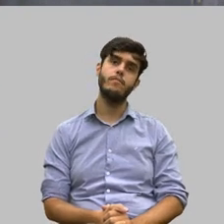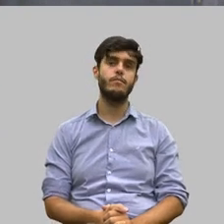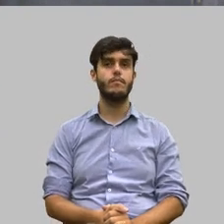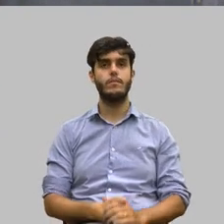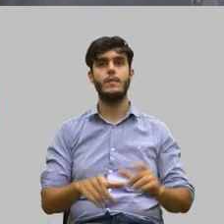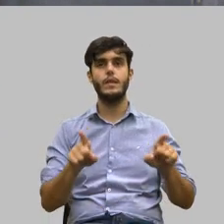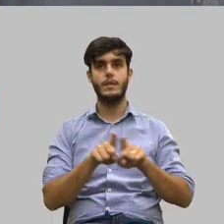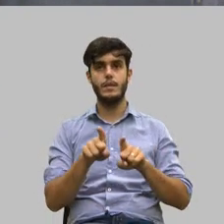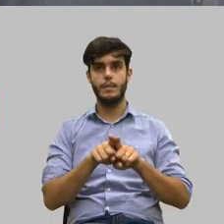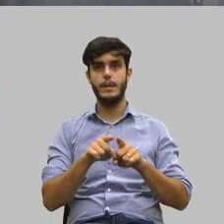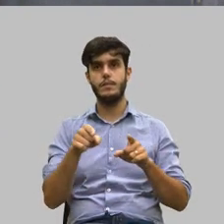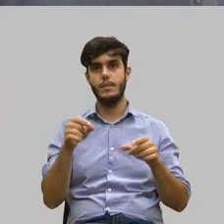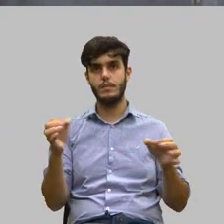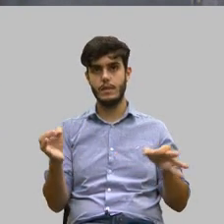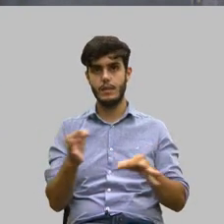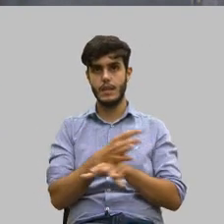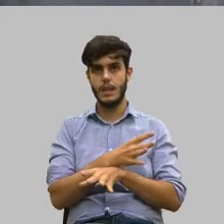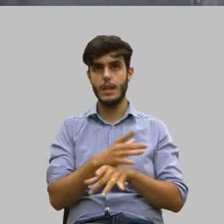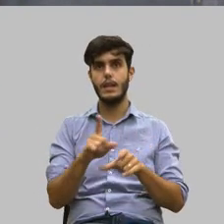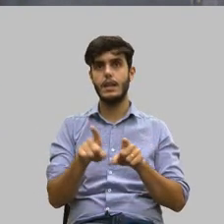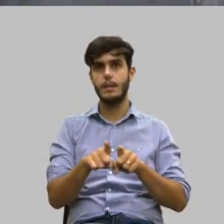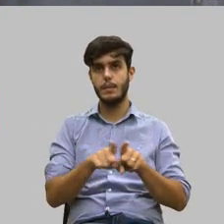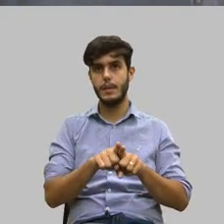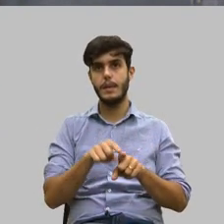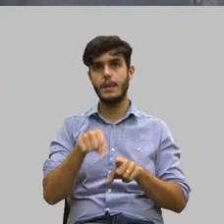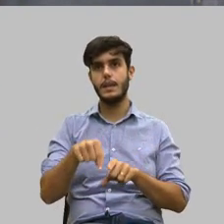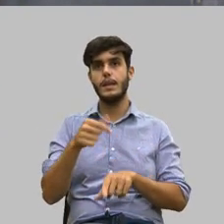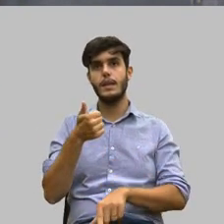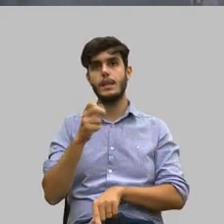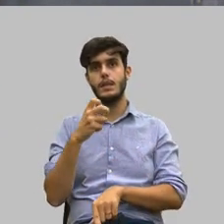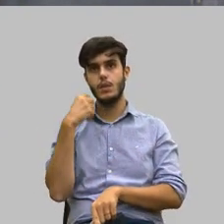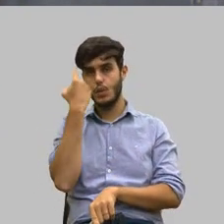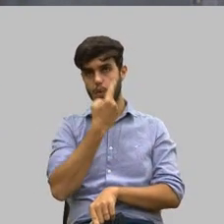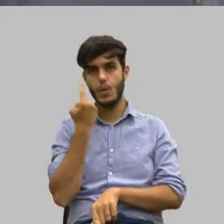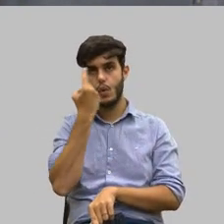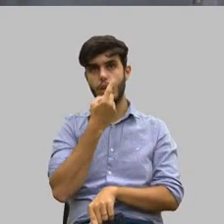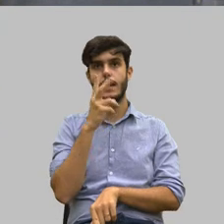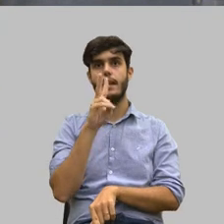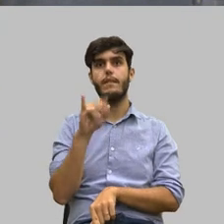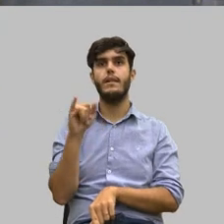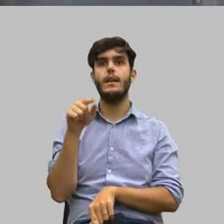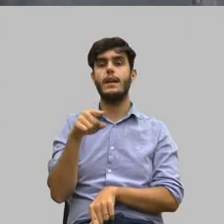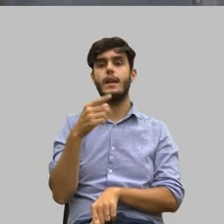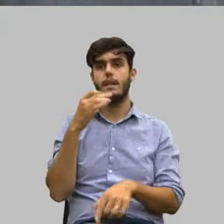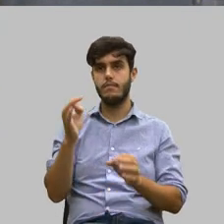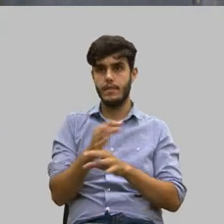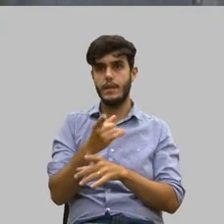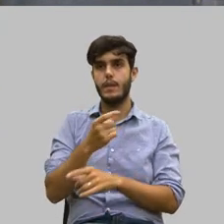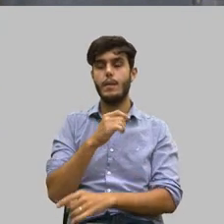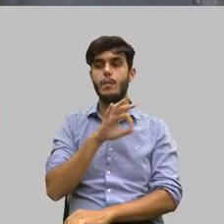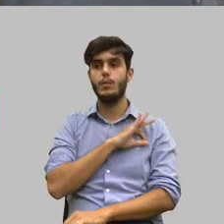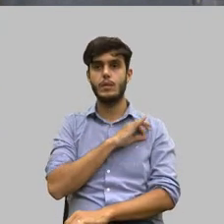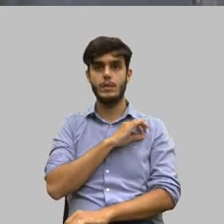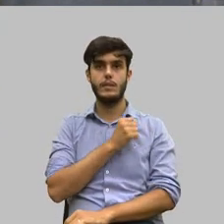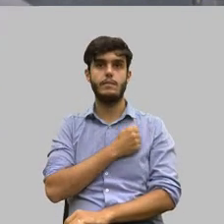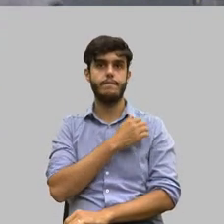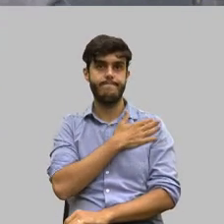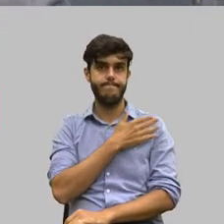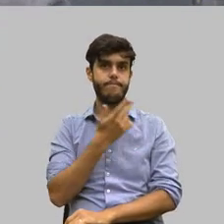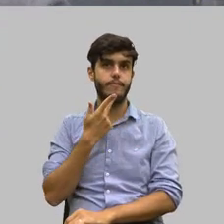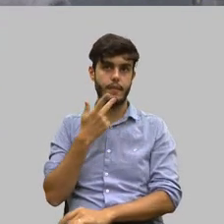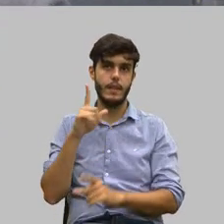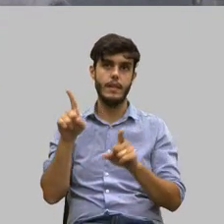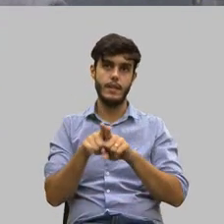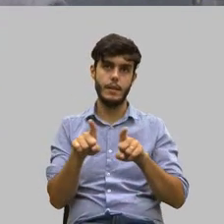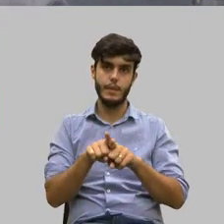polícia civil que vai estar aqui às 15 horas a gente vai ser breve eh com relação porque essa preocupação que a